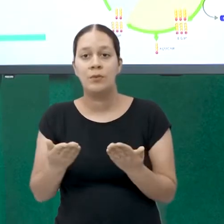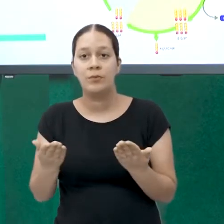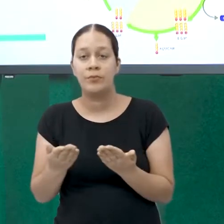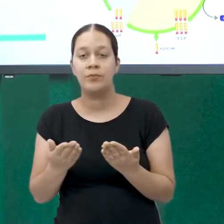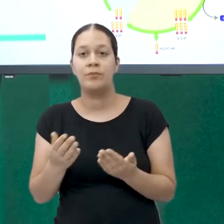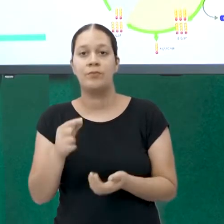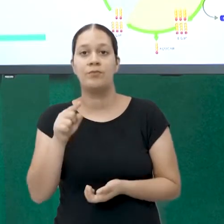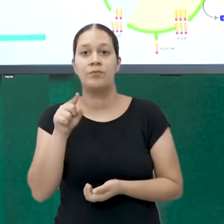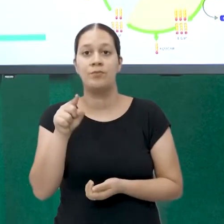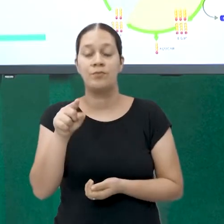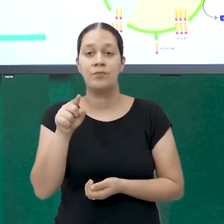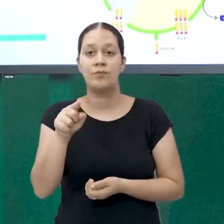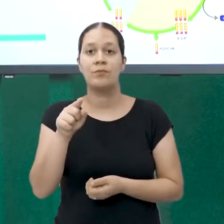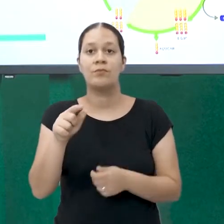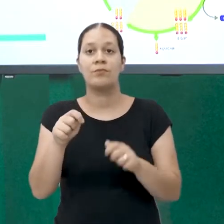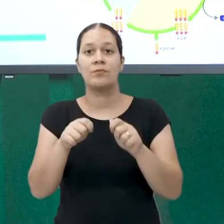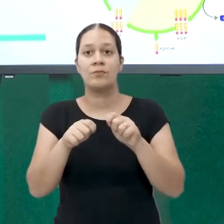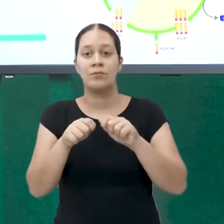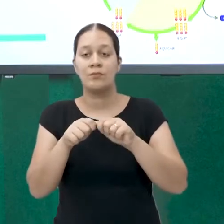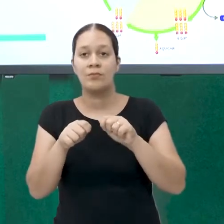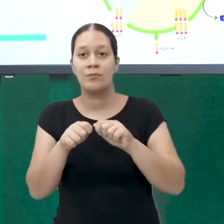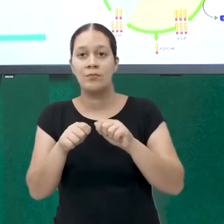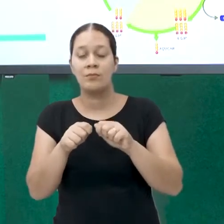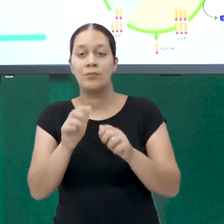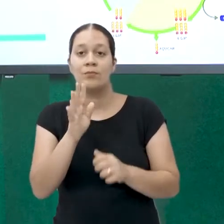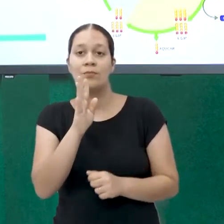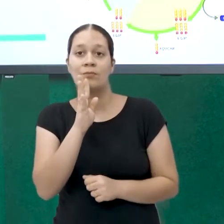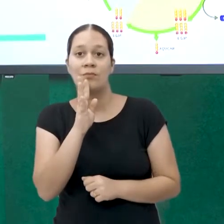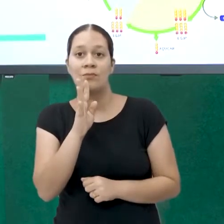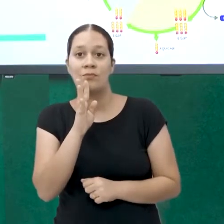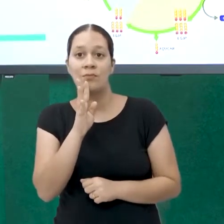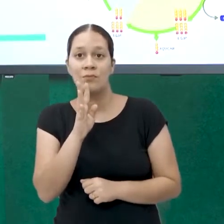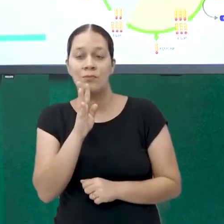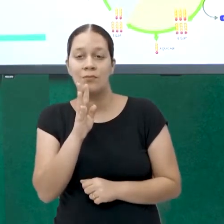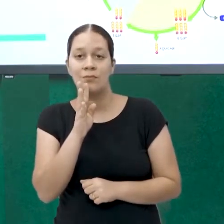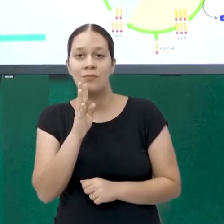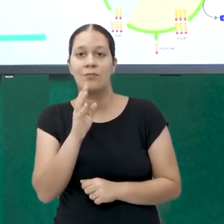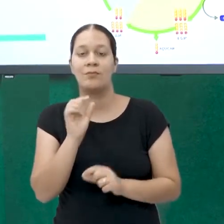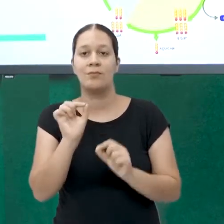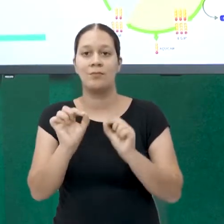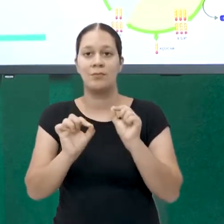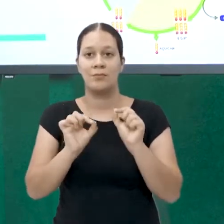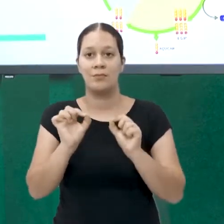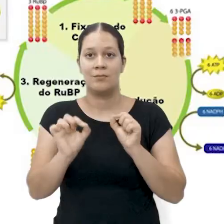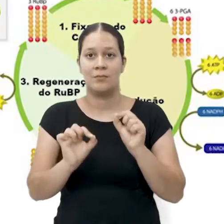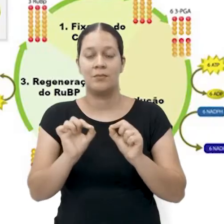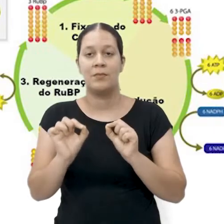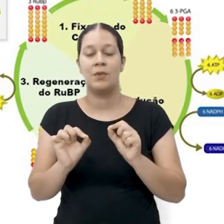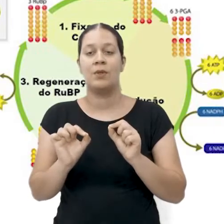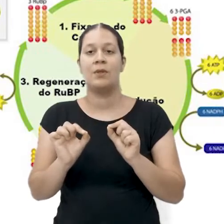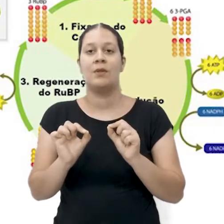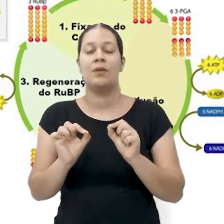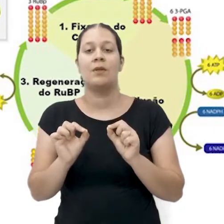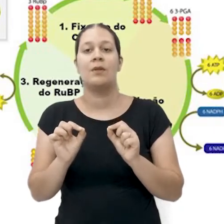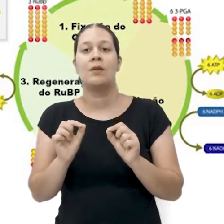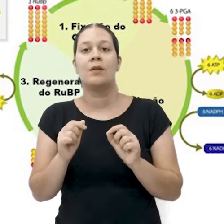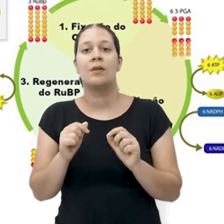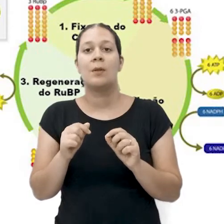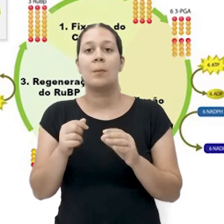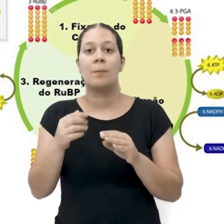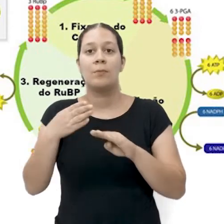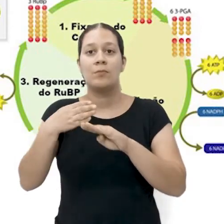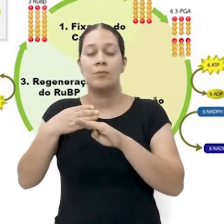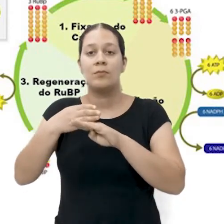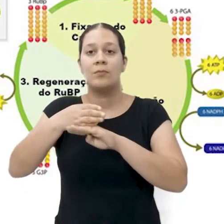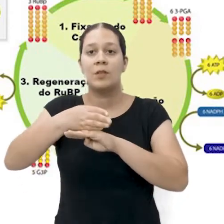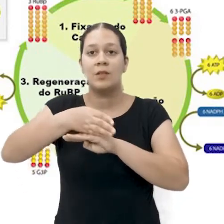de ribulose 1,5-bifosfato carboxilase, também conhecido como rubisco. A rubisco